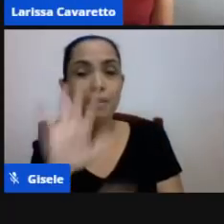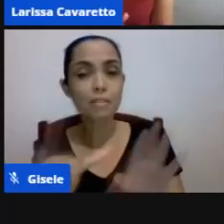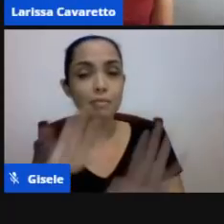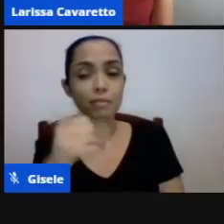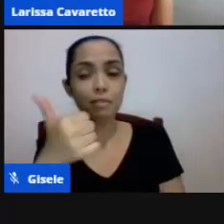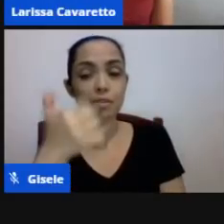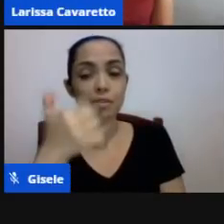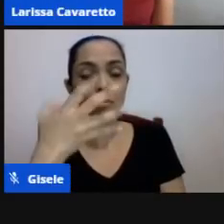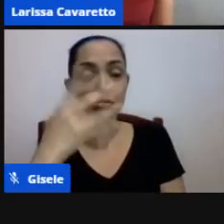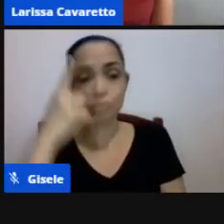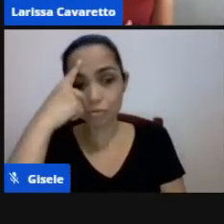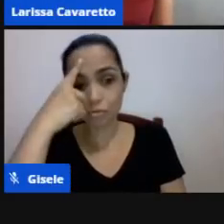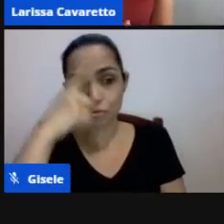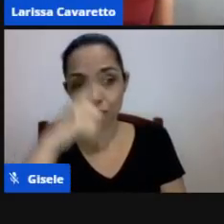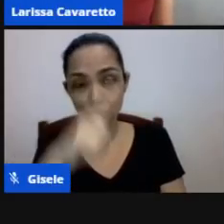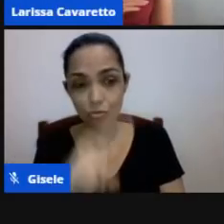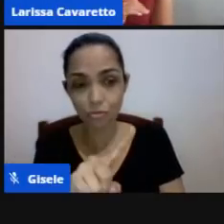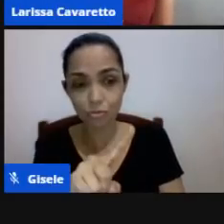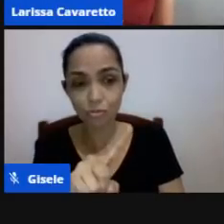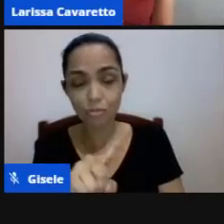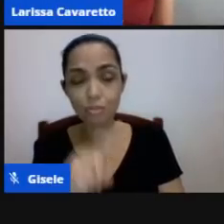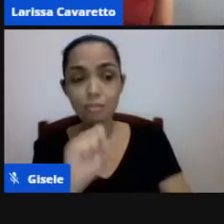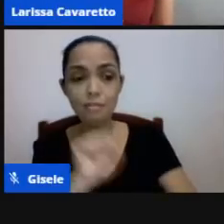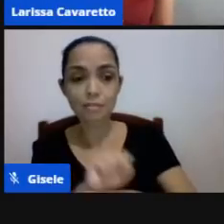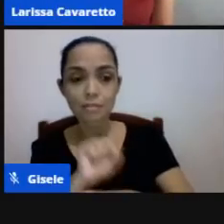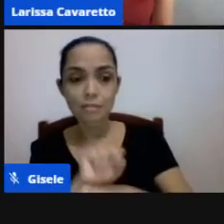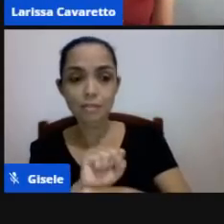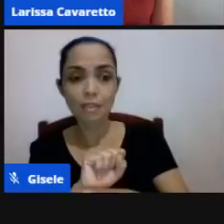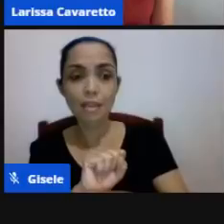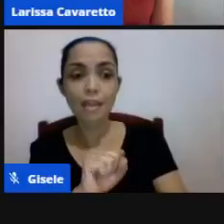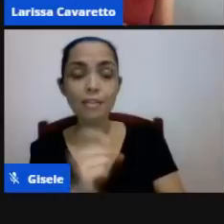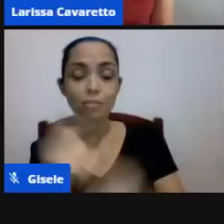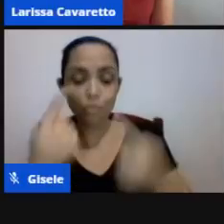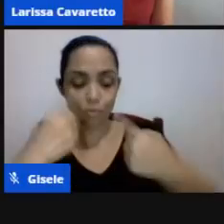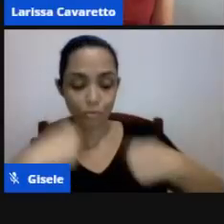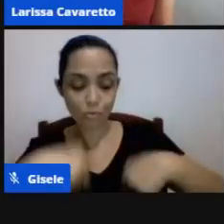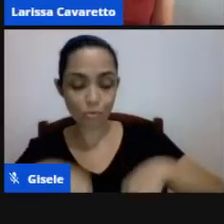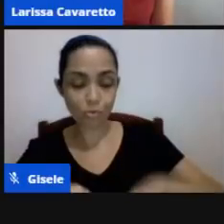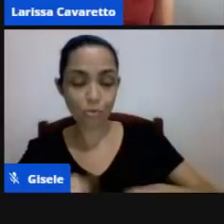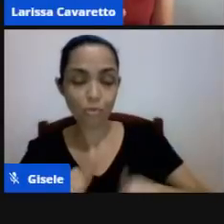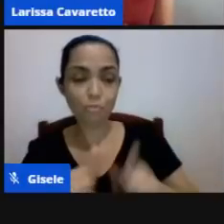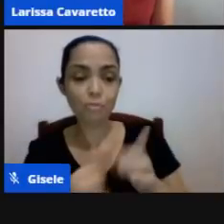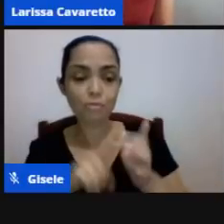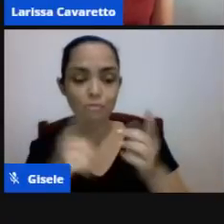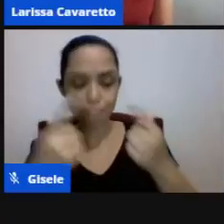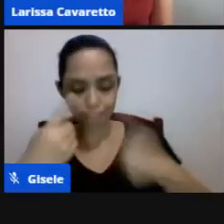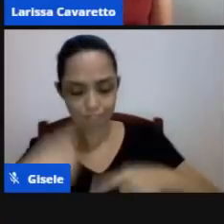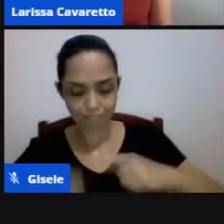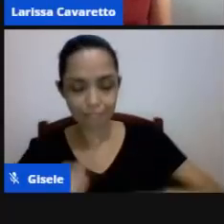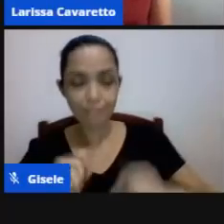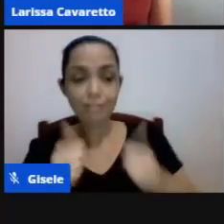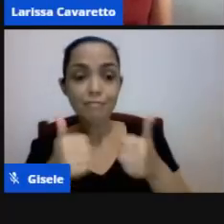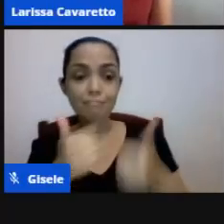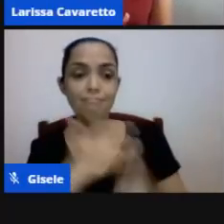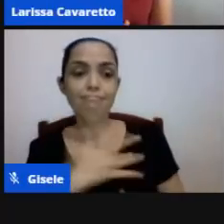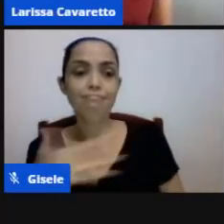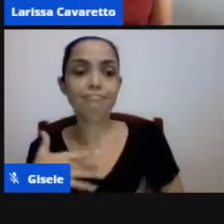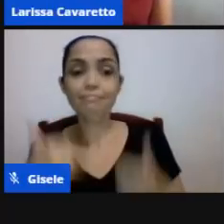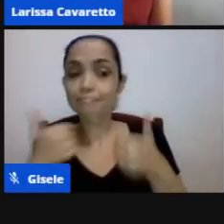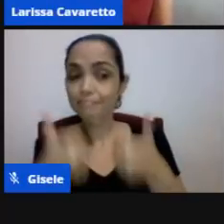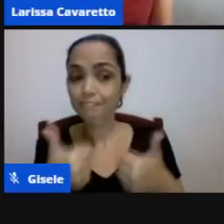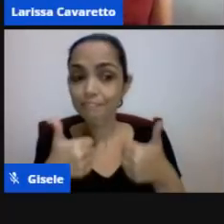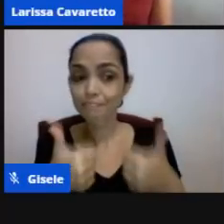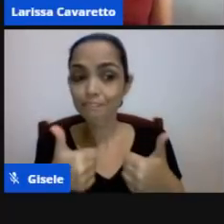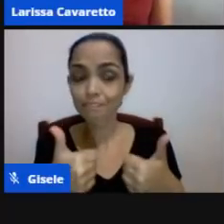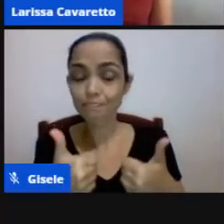ou na vacina com 1 dose, 14 dias após essa primeira dose. Mas, ainda que você não esteja com a segunda dose ou não